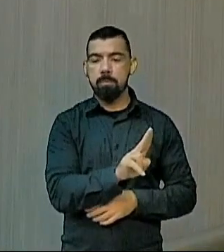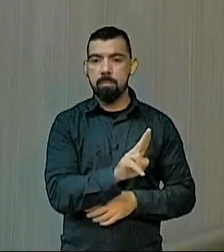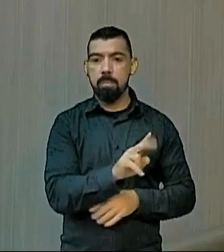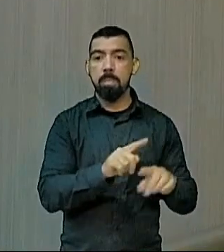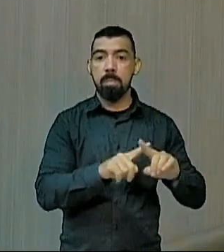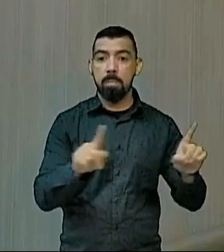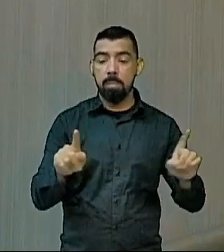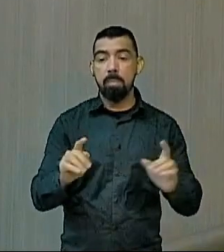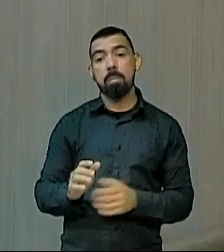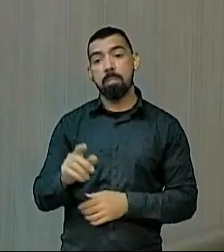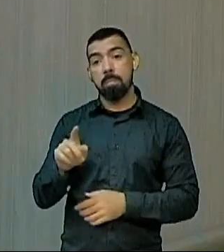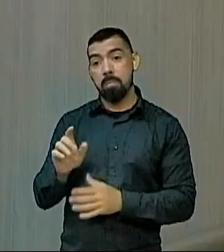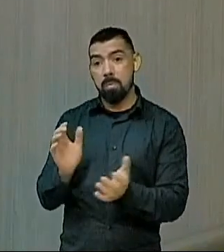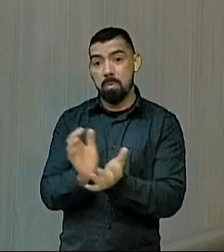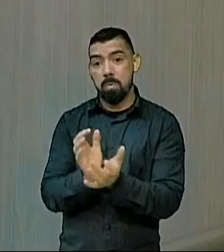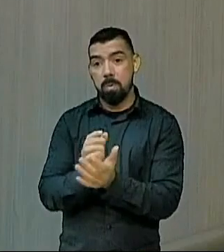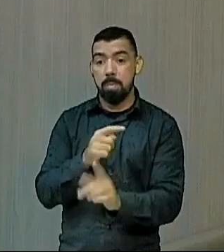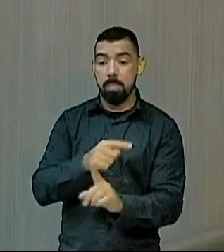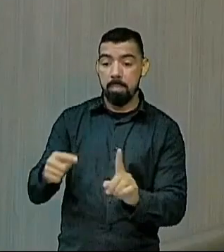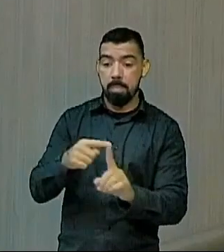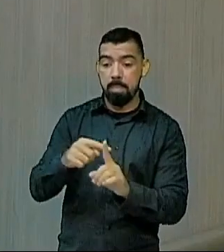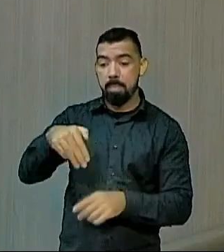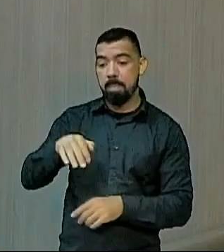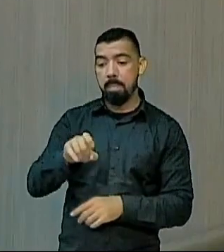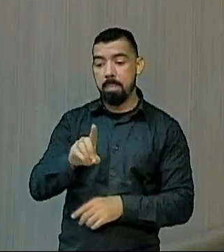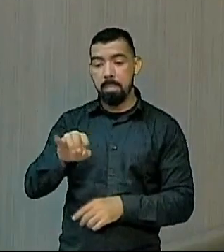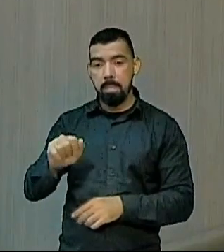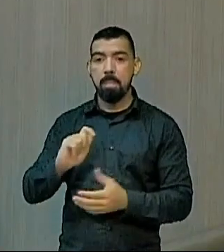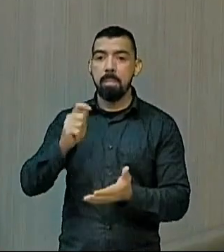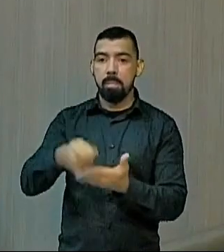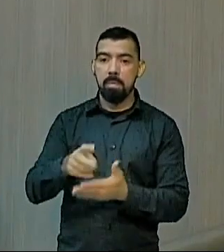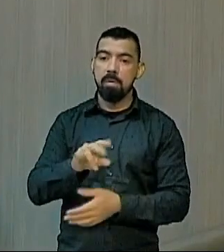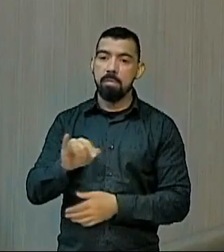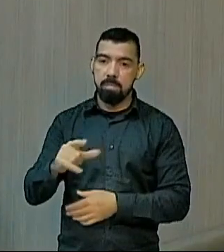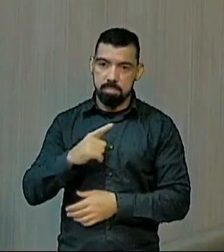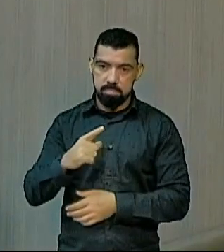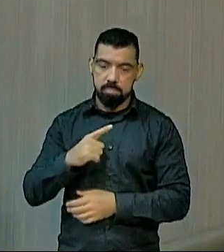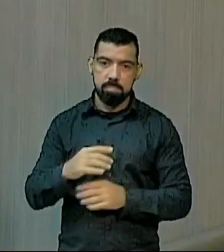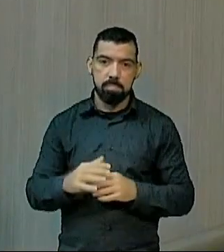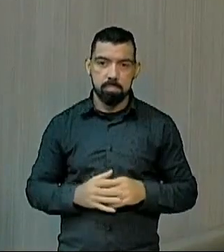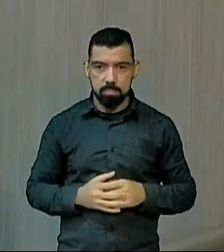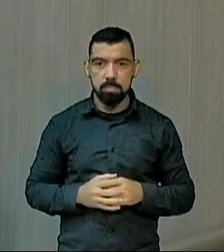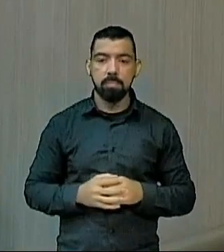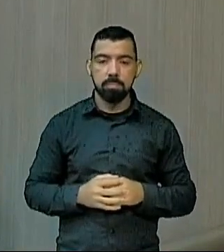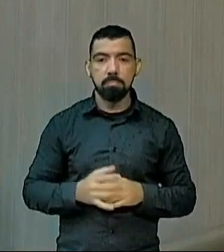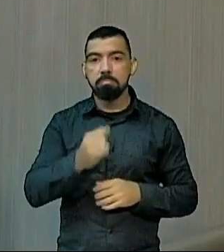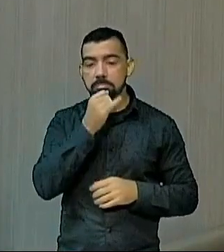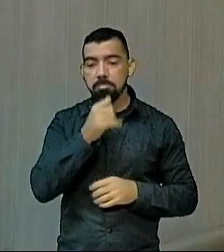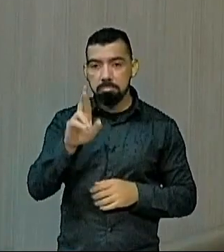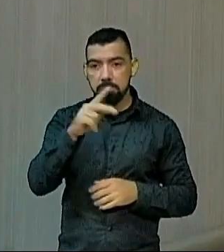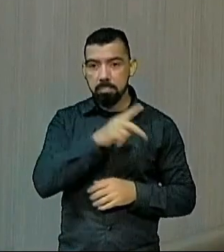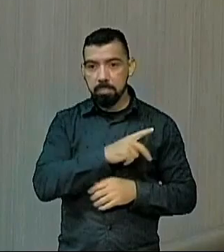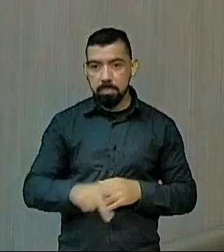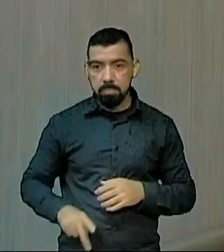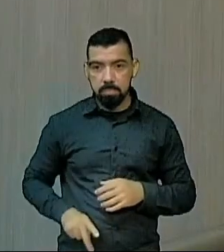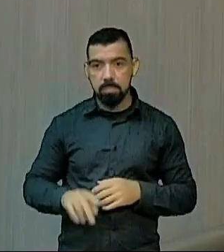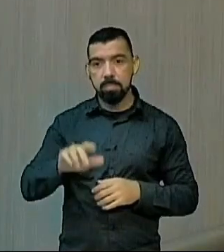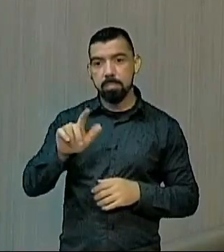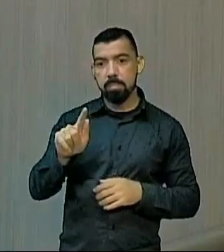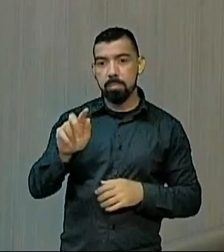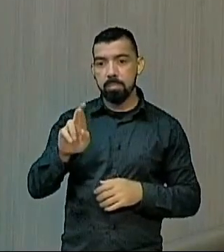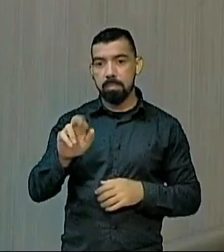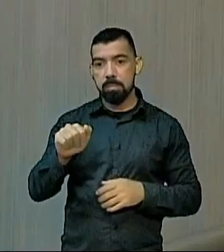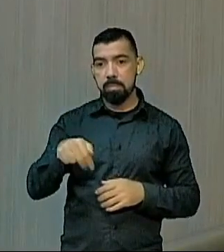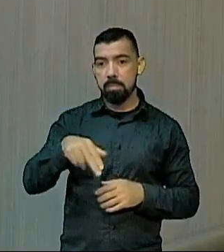verdade que a classe média tá pagando nós conseguimos o levantamento senhor presidente por exemplo na granja Lisboa